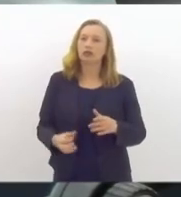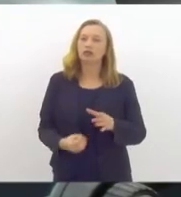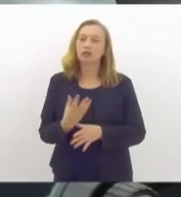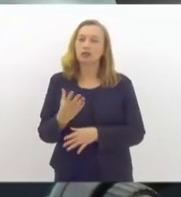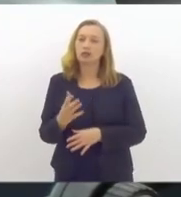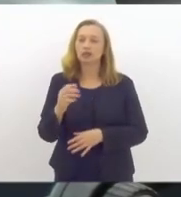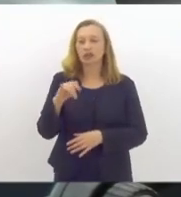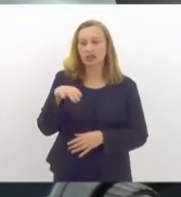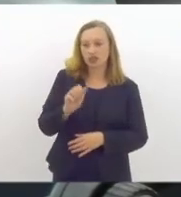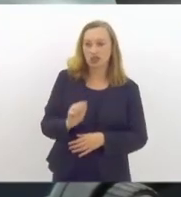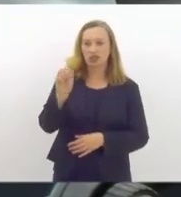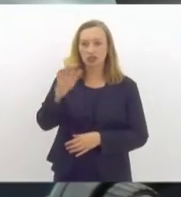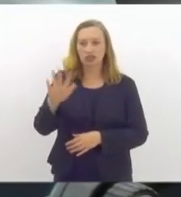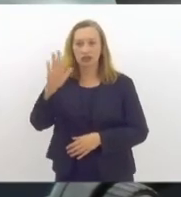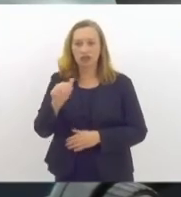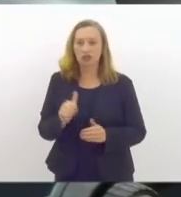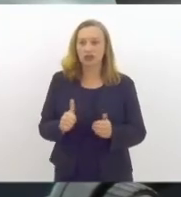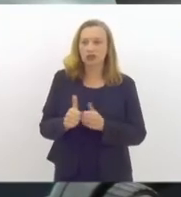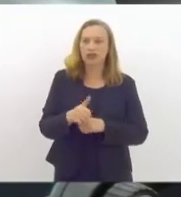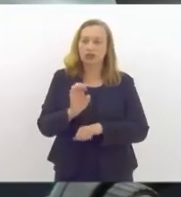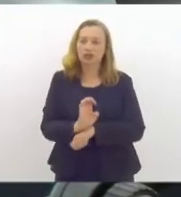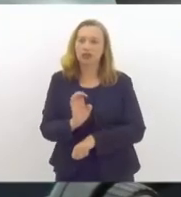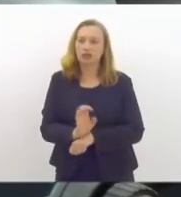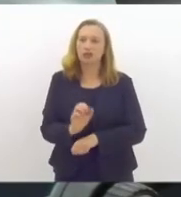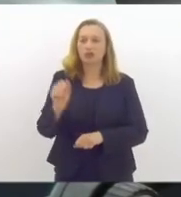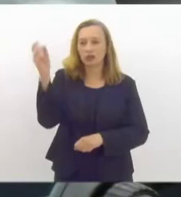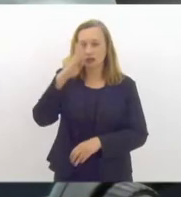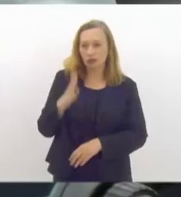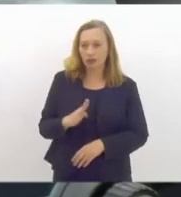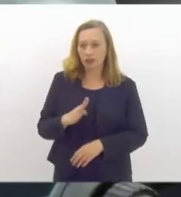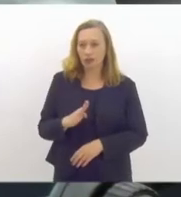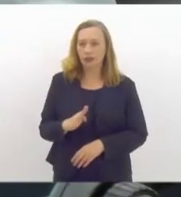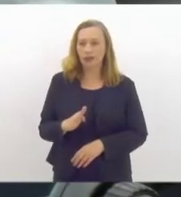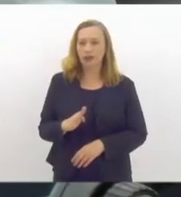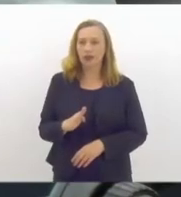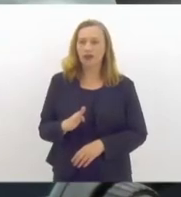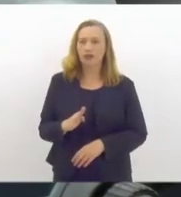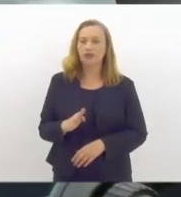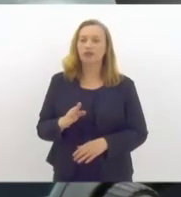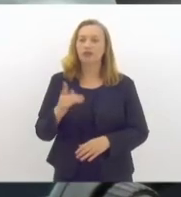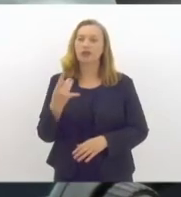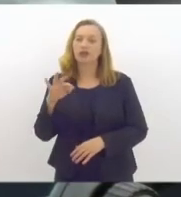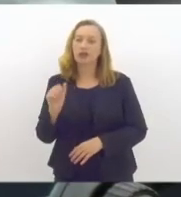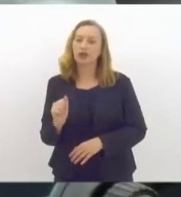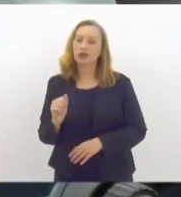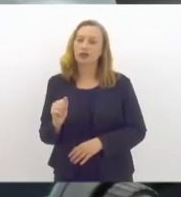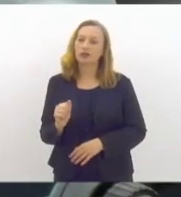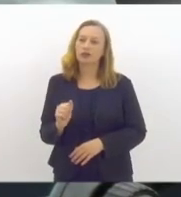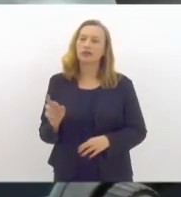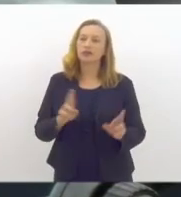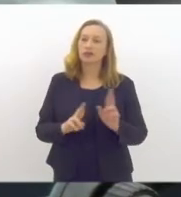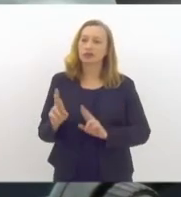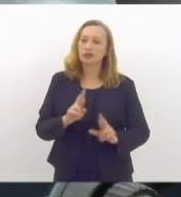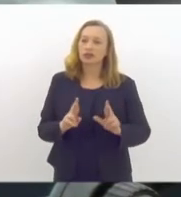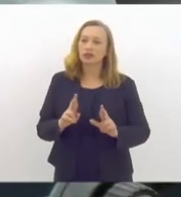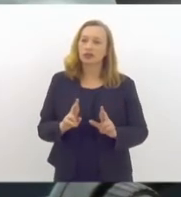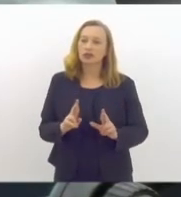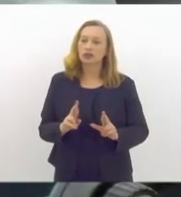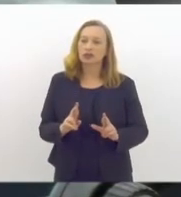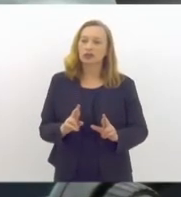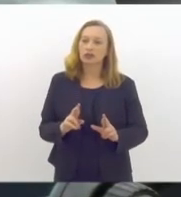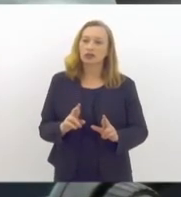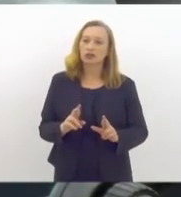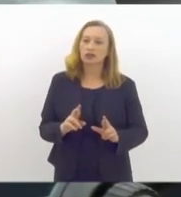agenda nacional e das frentes estaduais pelo Brasil. Inclusive, a gente está fazendo uma campanha em relação à ocupação de